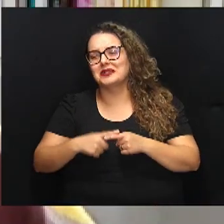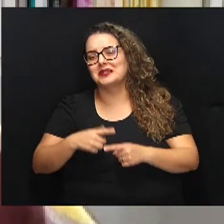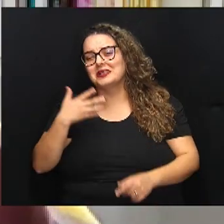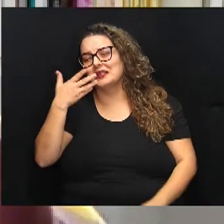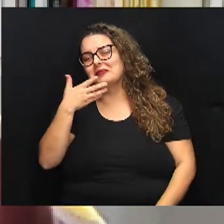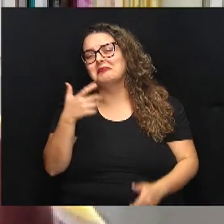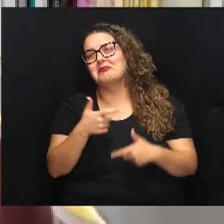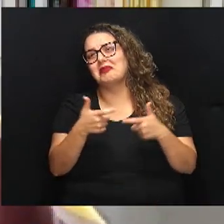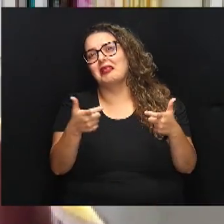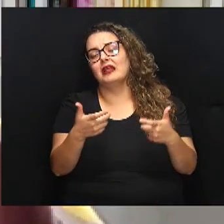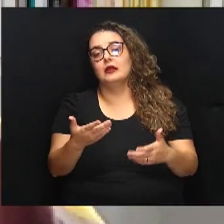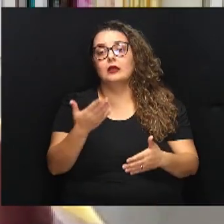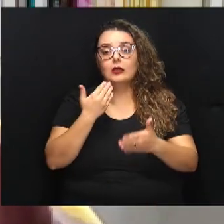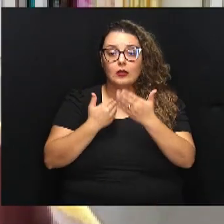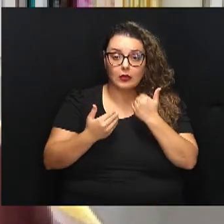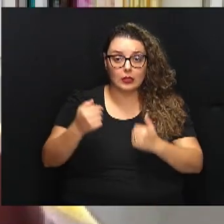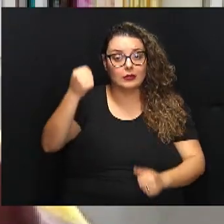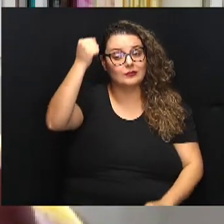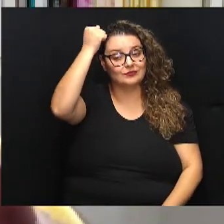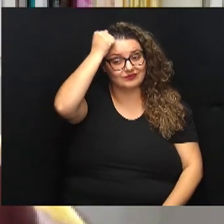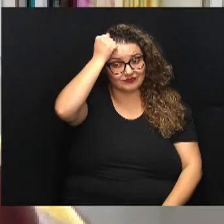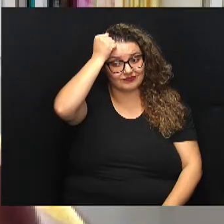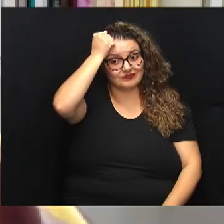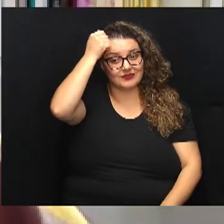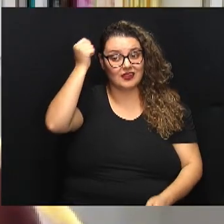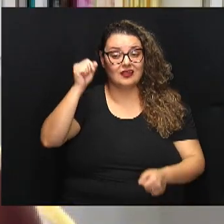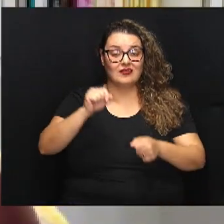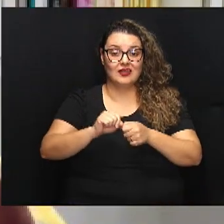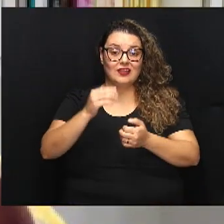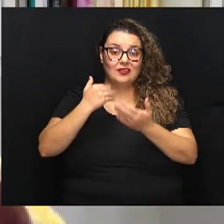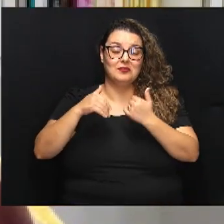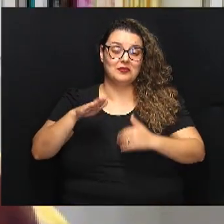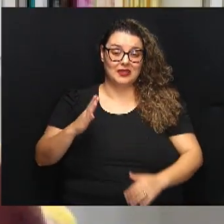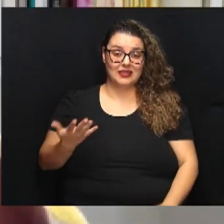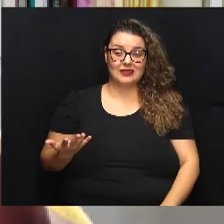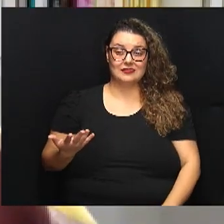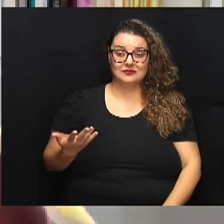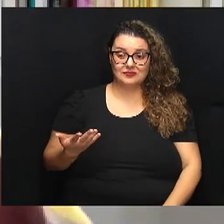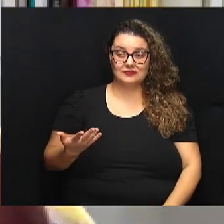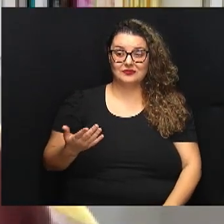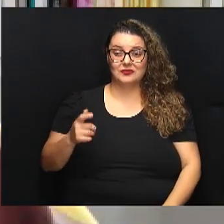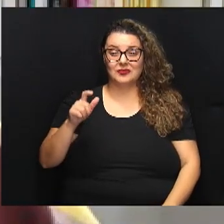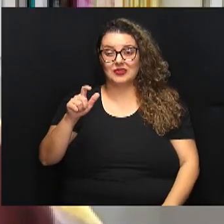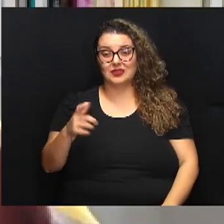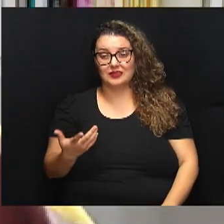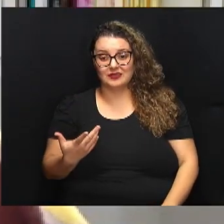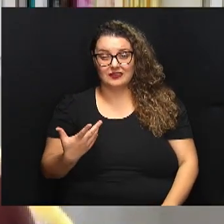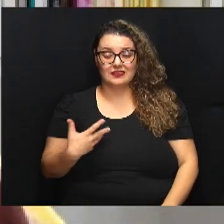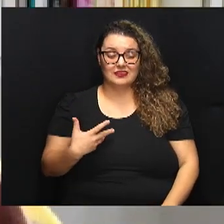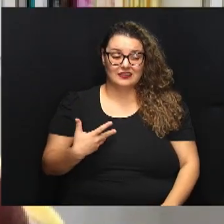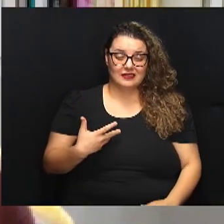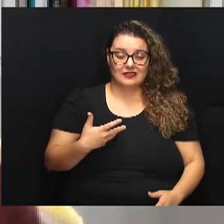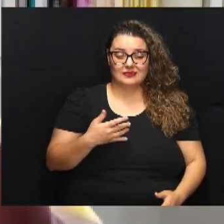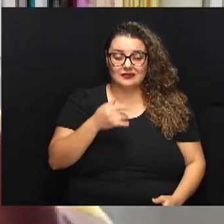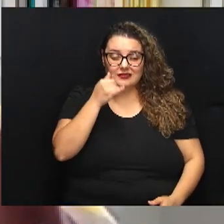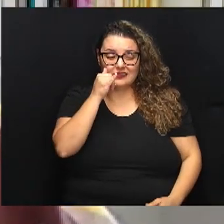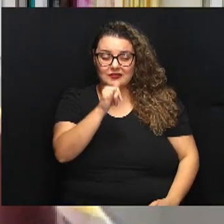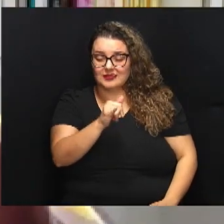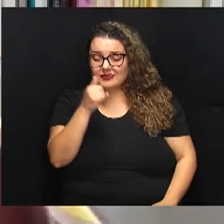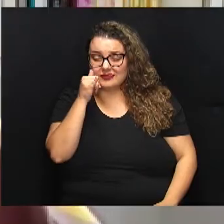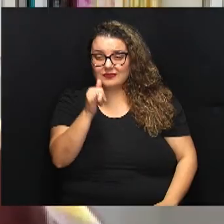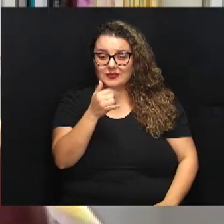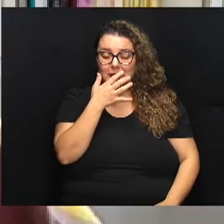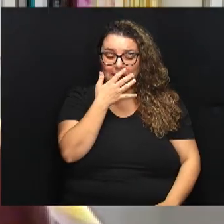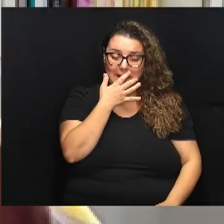que comer com culpa faz comer mais. Então a pessoa fica meio que hesitando, aí ela vai